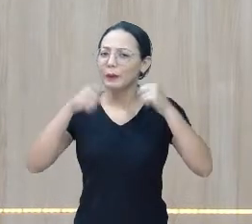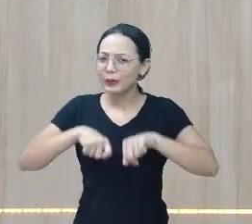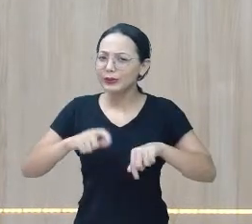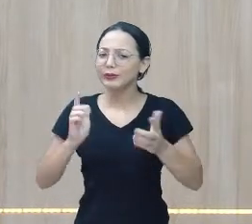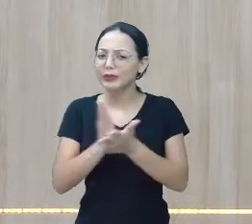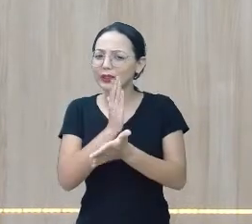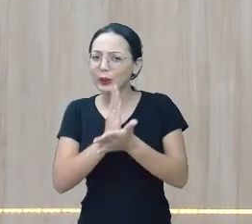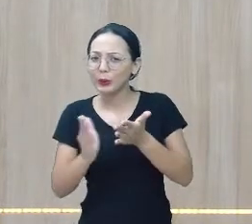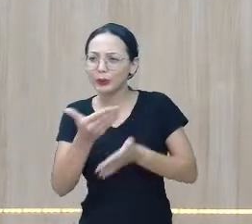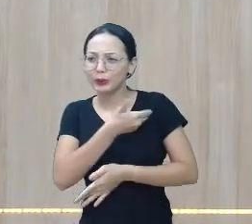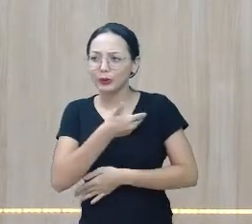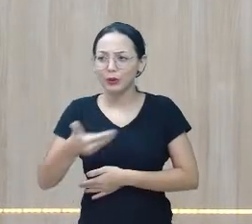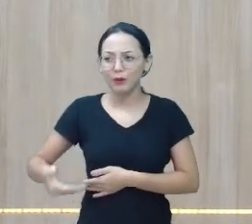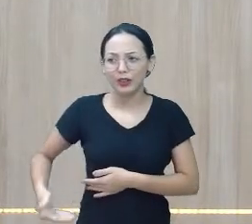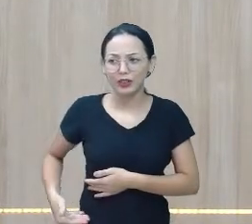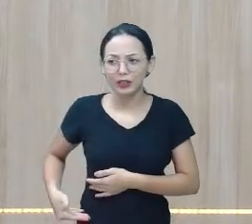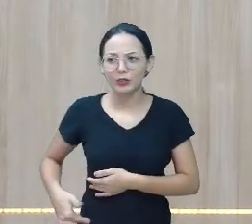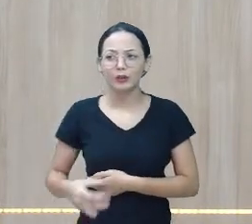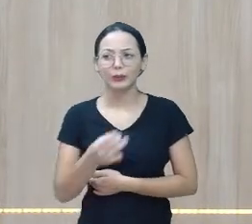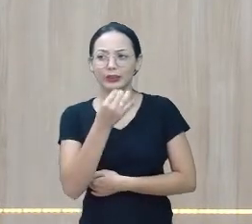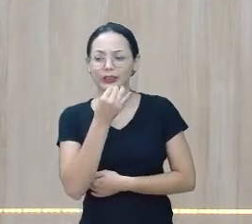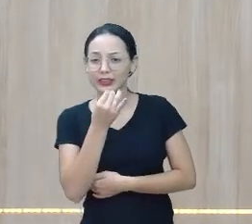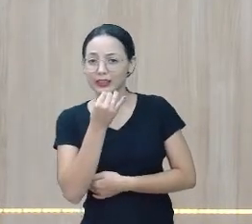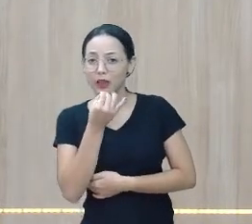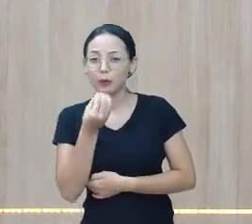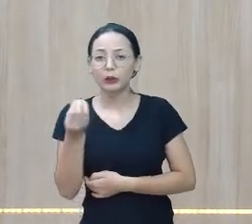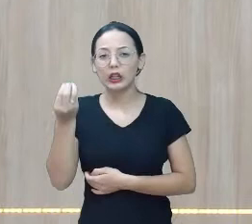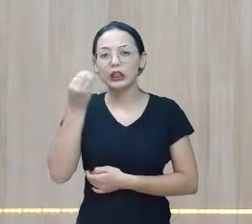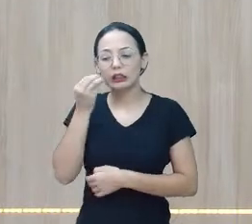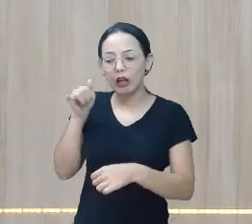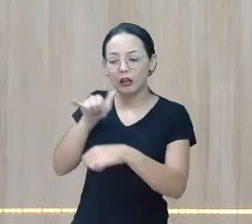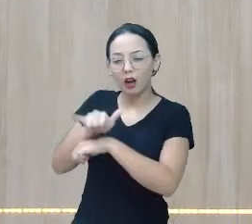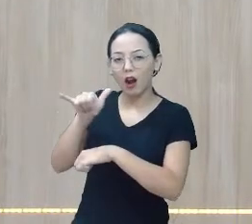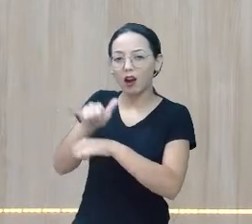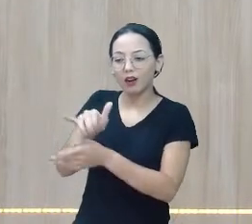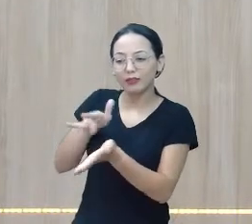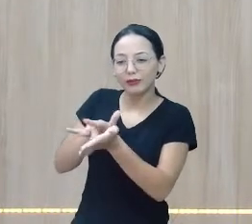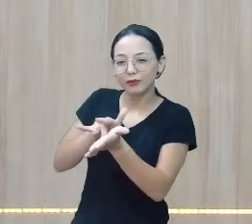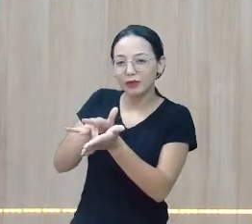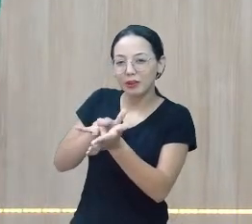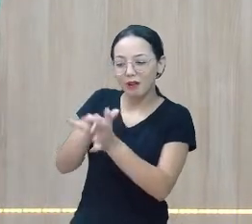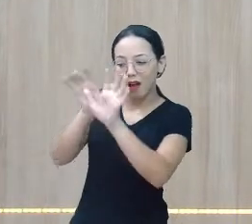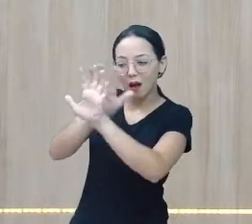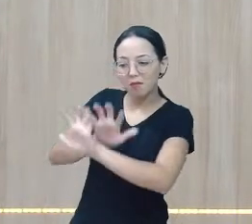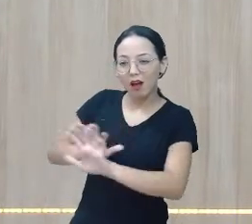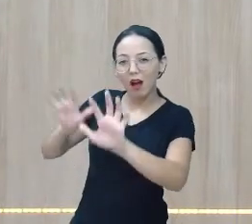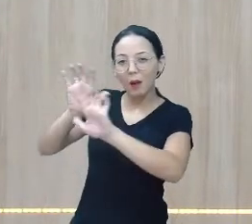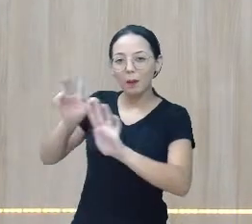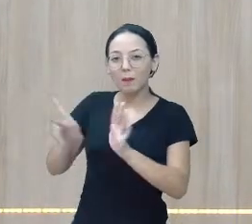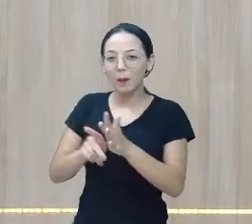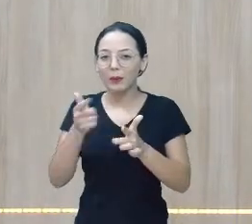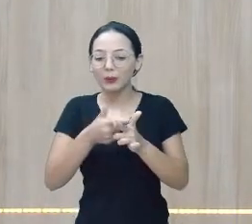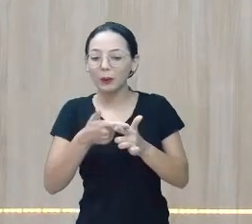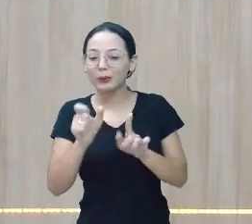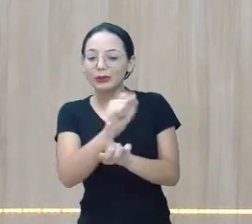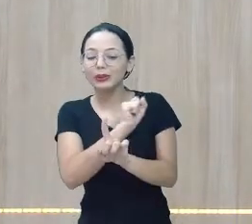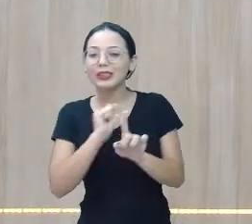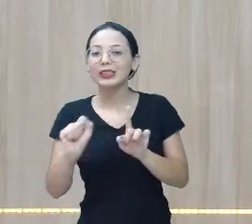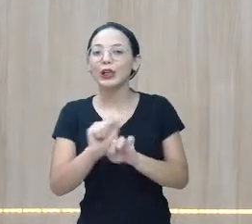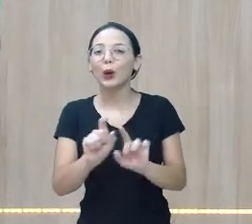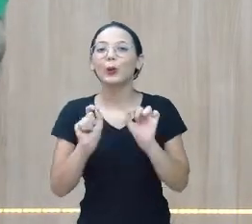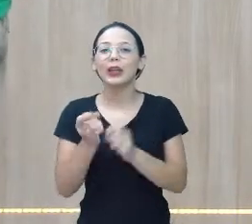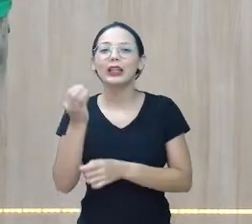alguns governantes, por exemplo, para tentar distrair a população de problemas sociais, eles